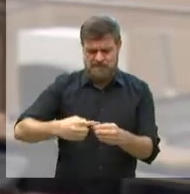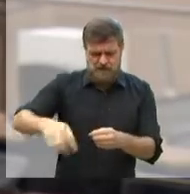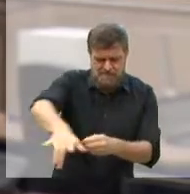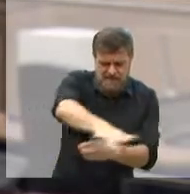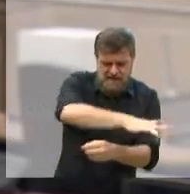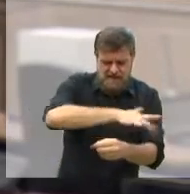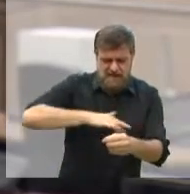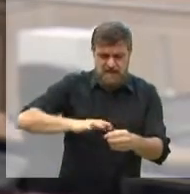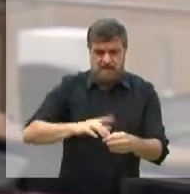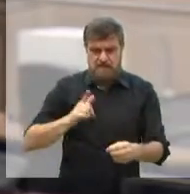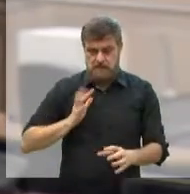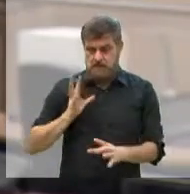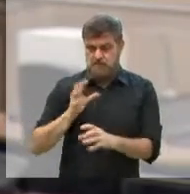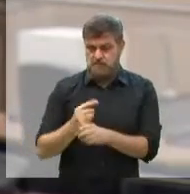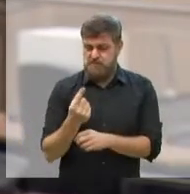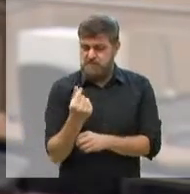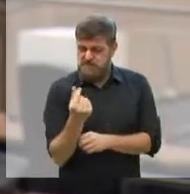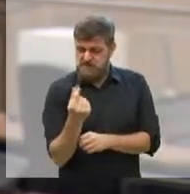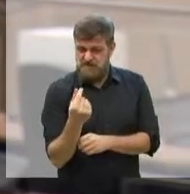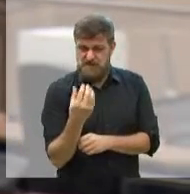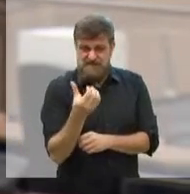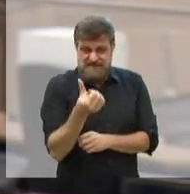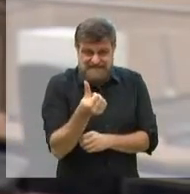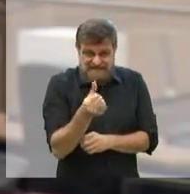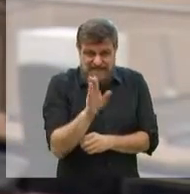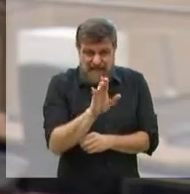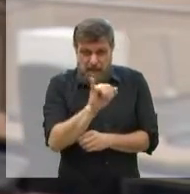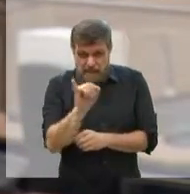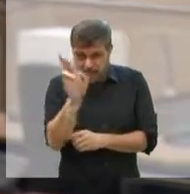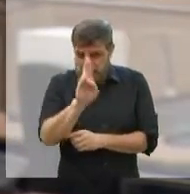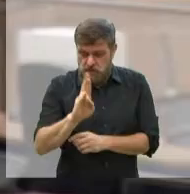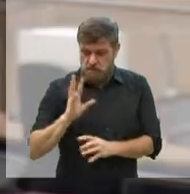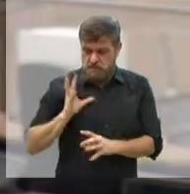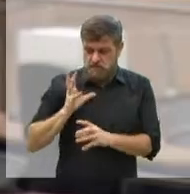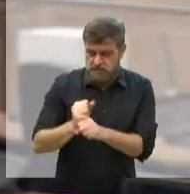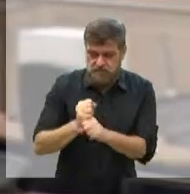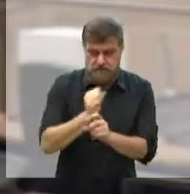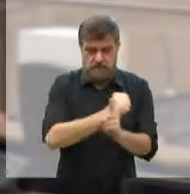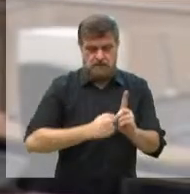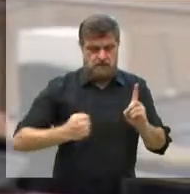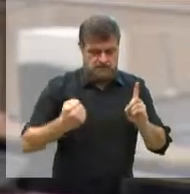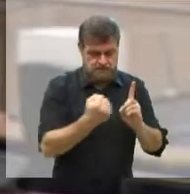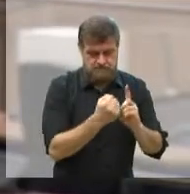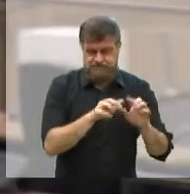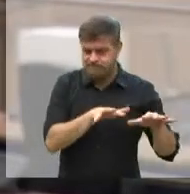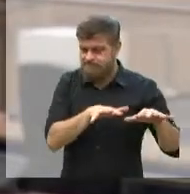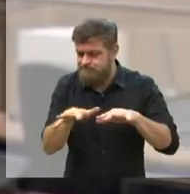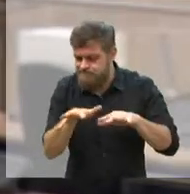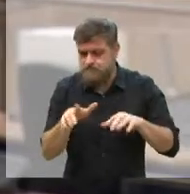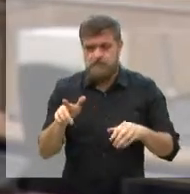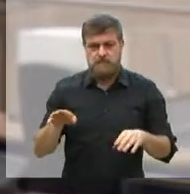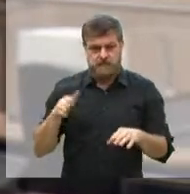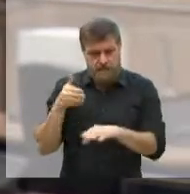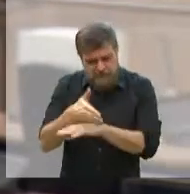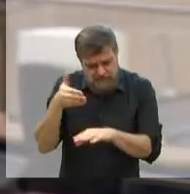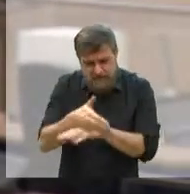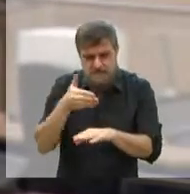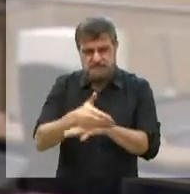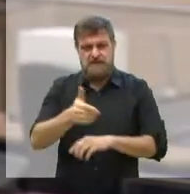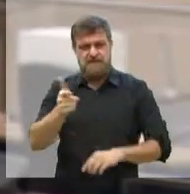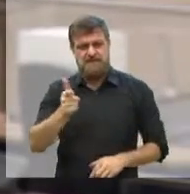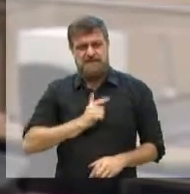com um PIB de 6 bilhões. É necessário que a sociedade se envolva, e se envolve muito. Nós temos